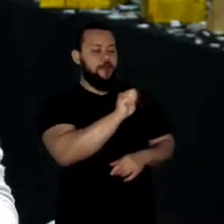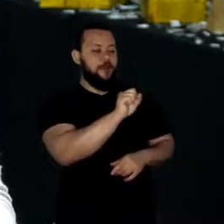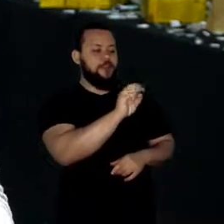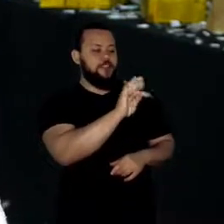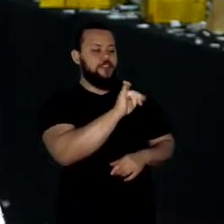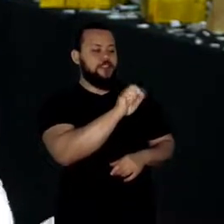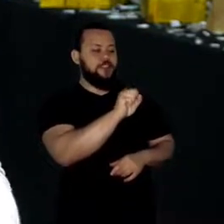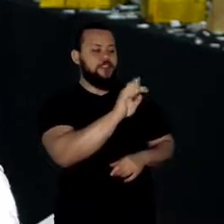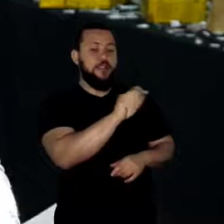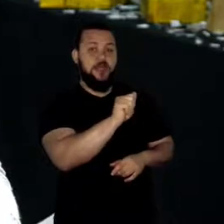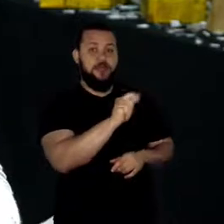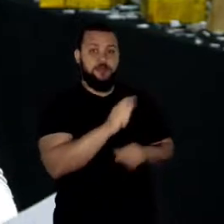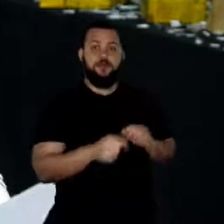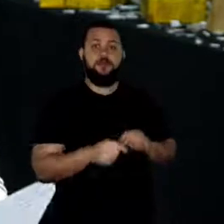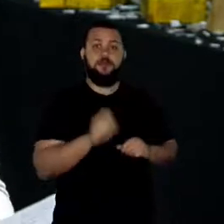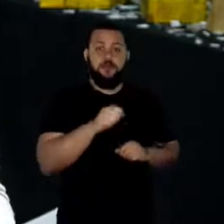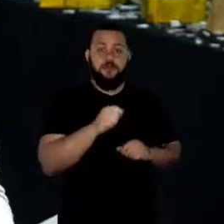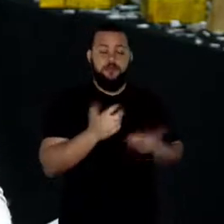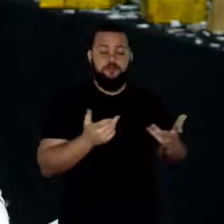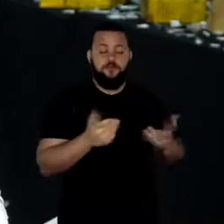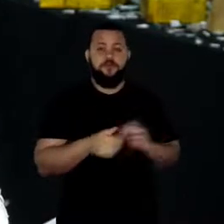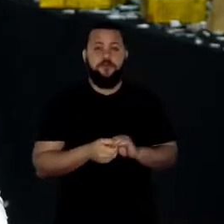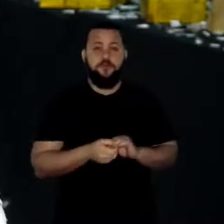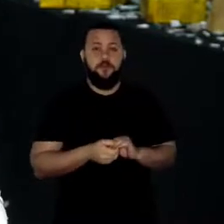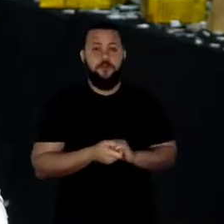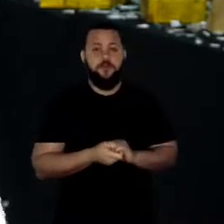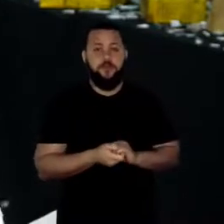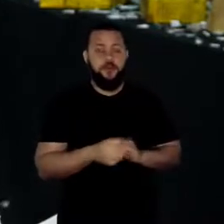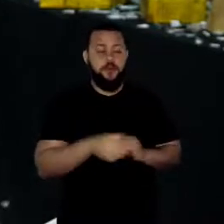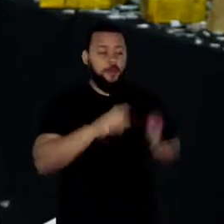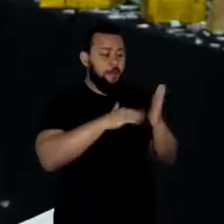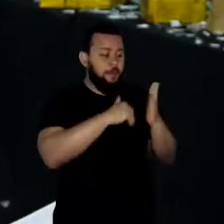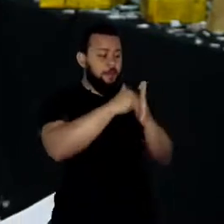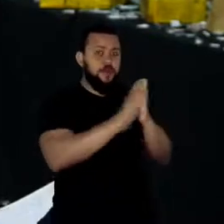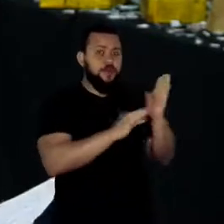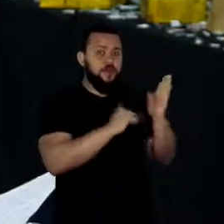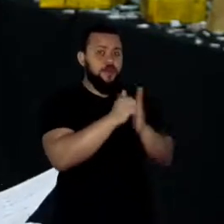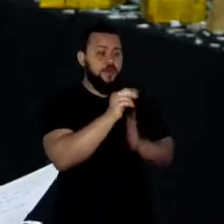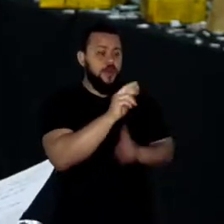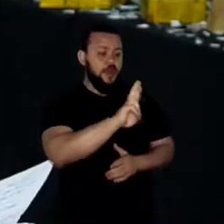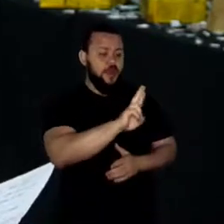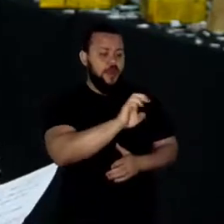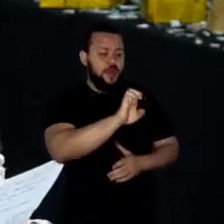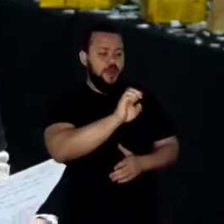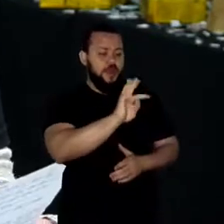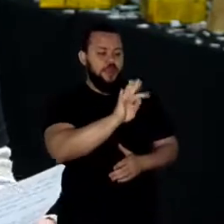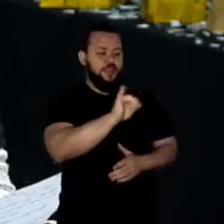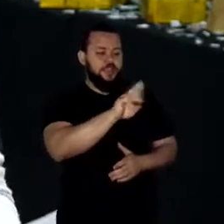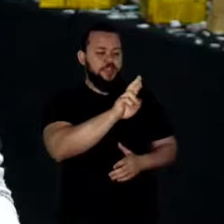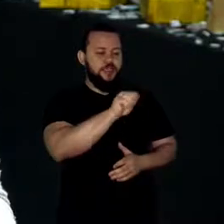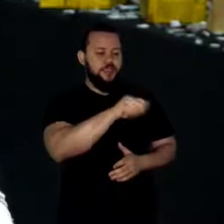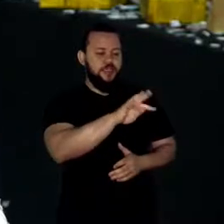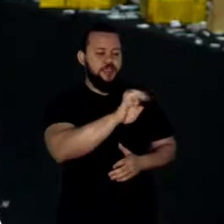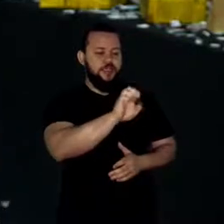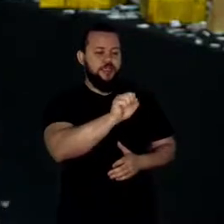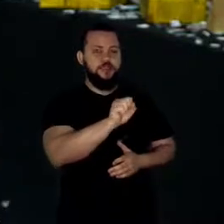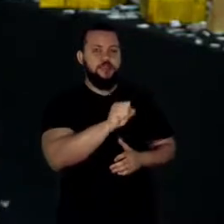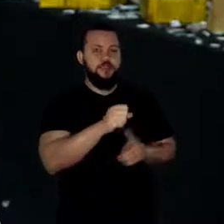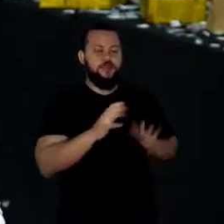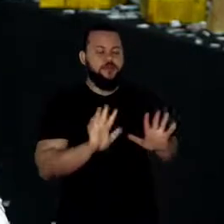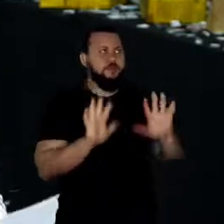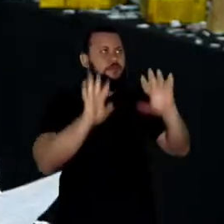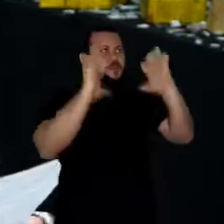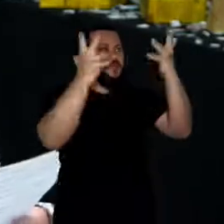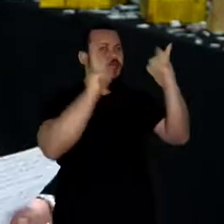Vidas Secas, de Graciliano Ramos, e na pintura Retirantes, de Cândido Portinari, o espetáculo